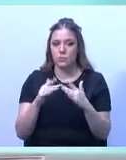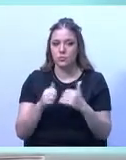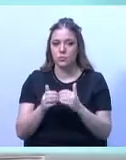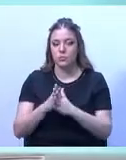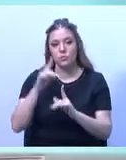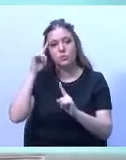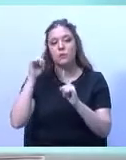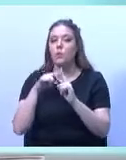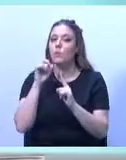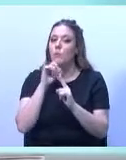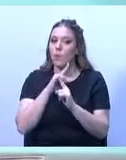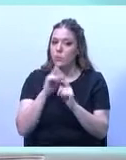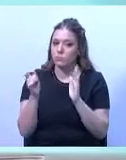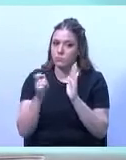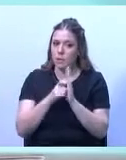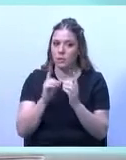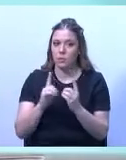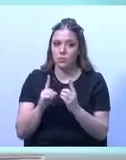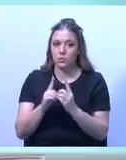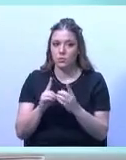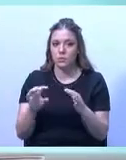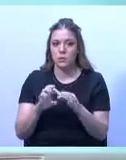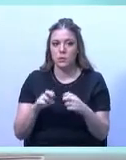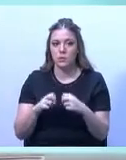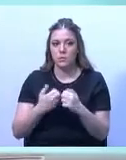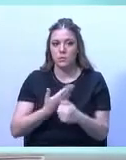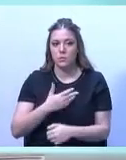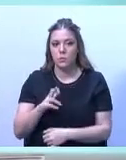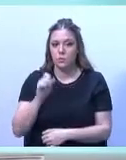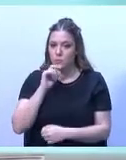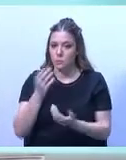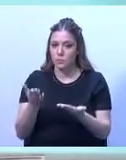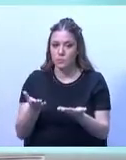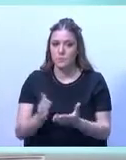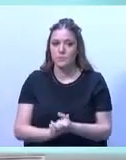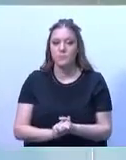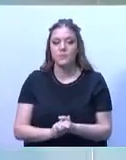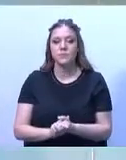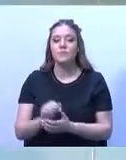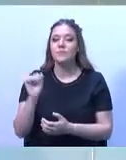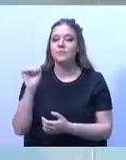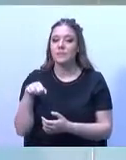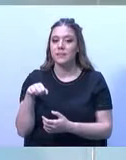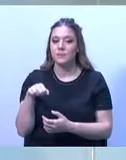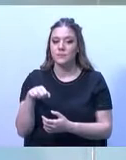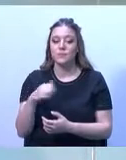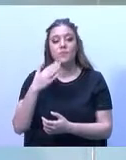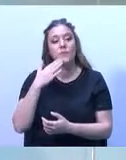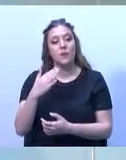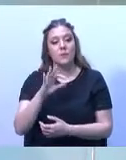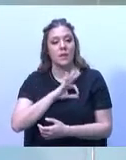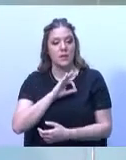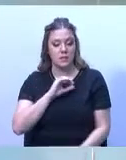para que possa, de facto, marcar a sua consulta. Em relação ao problema, Sr. Doutor, podemos dar aqui uma ajuda? Sim. Muito obrigado, Sr.